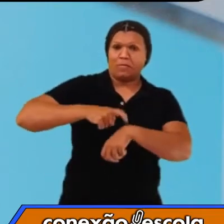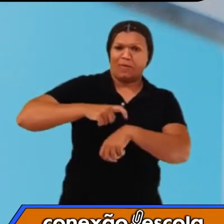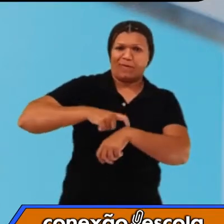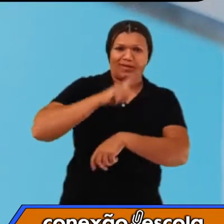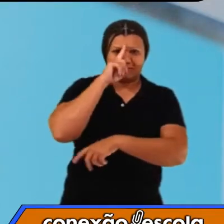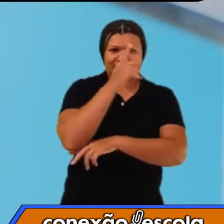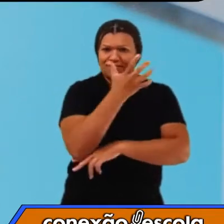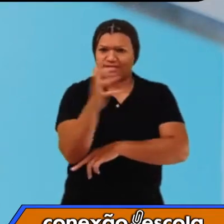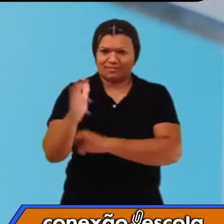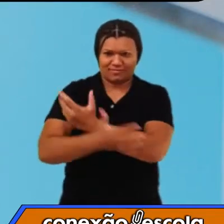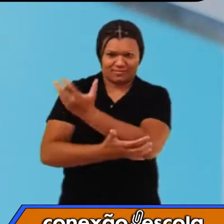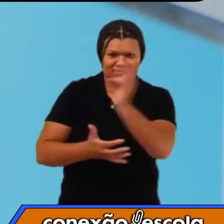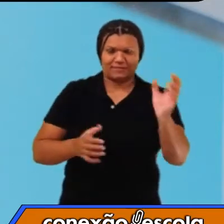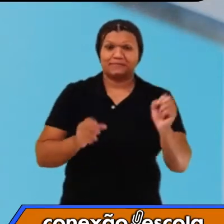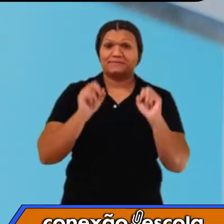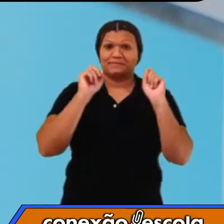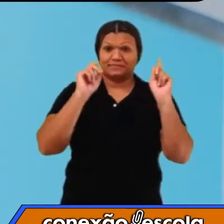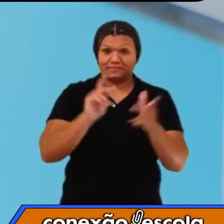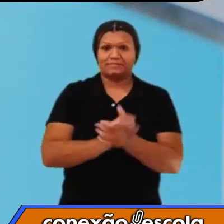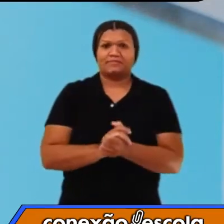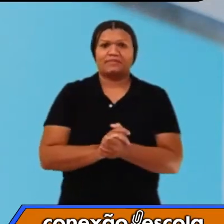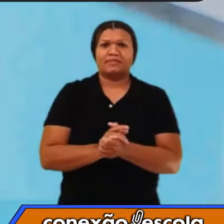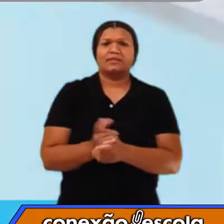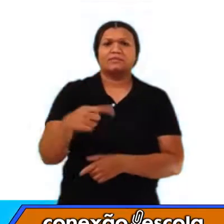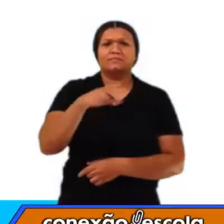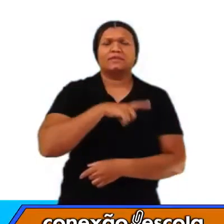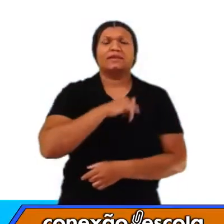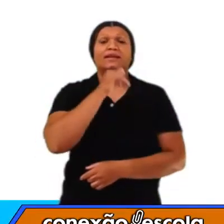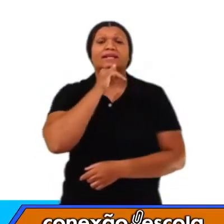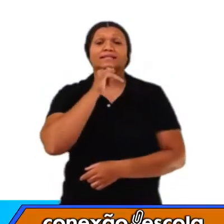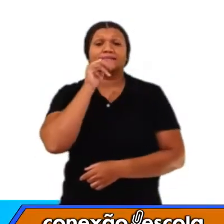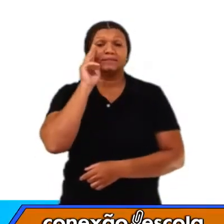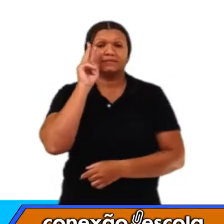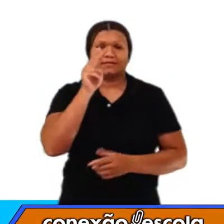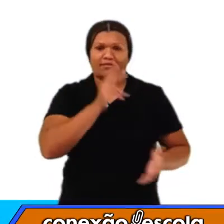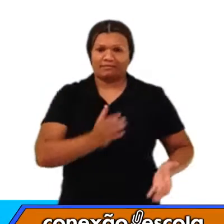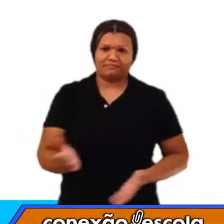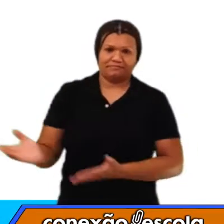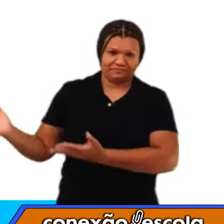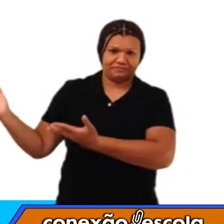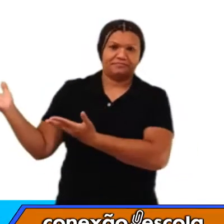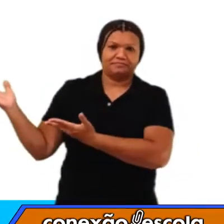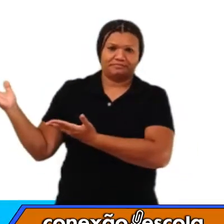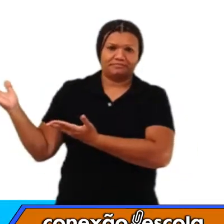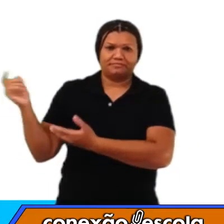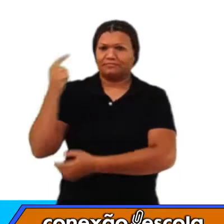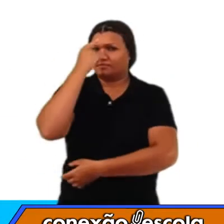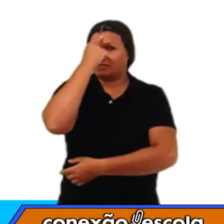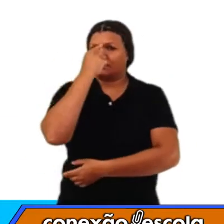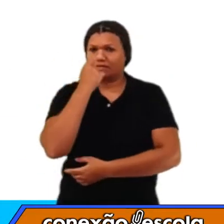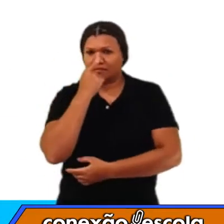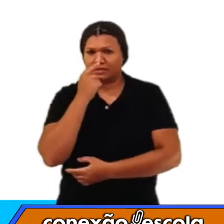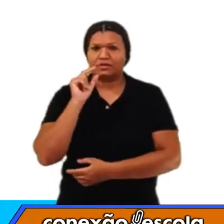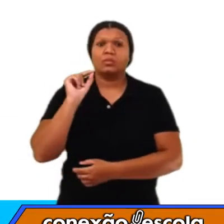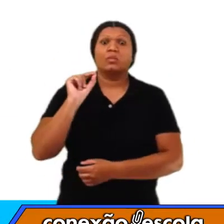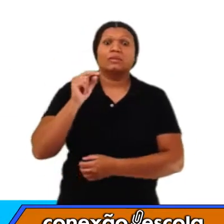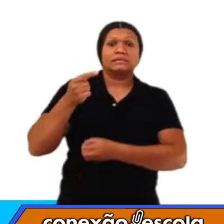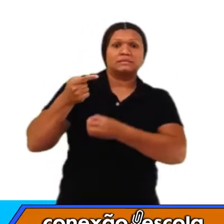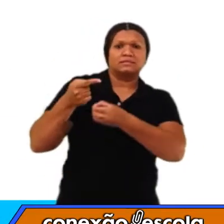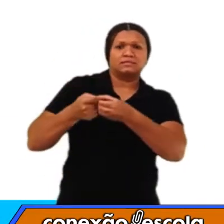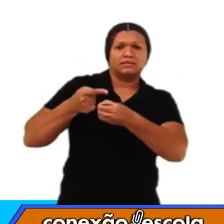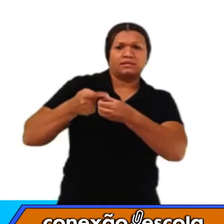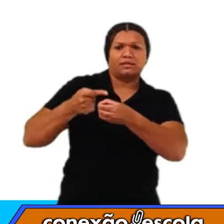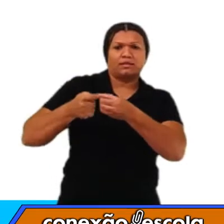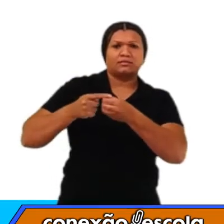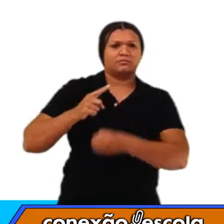natureza, ok? Nós temos aqui um exemplo. Eu trouxe essa imagem aqui de uma cidade. Você